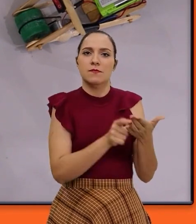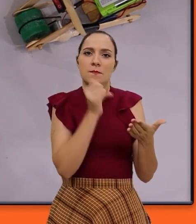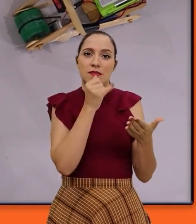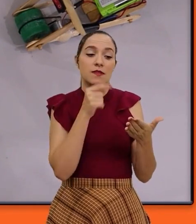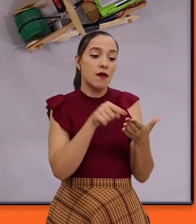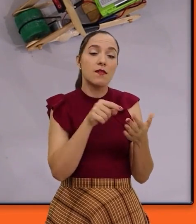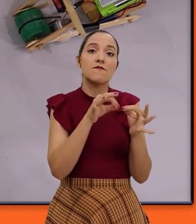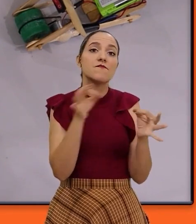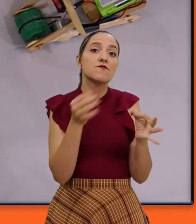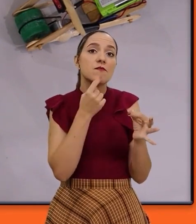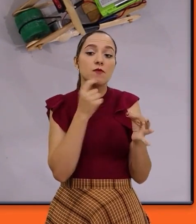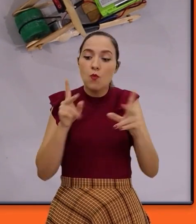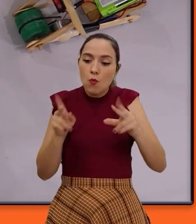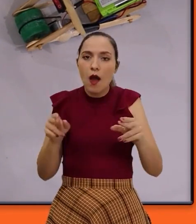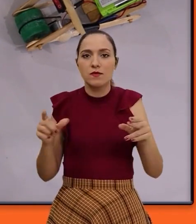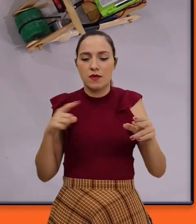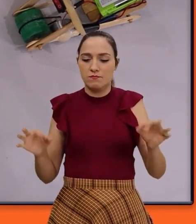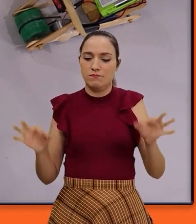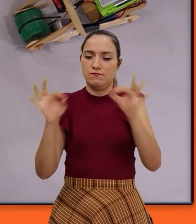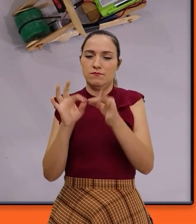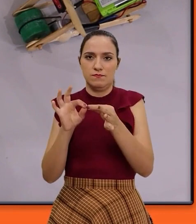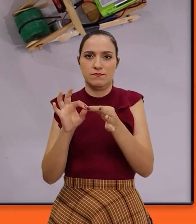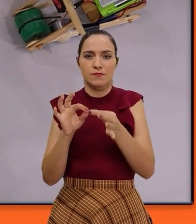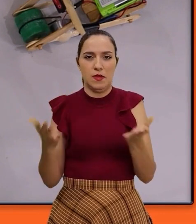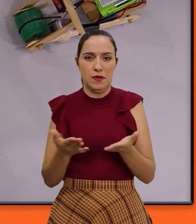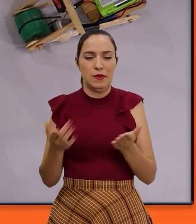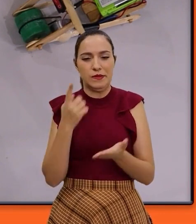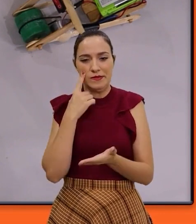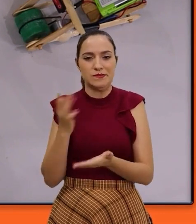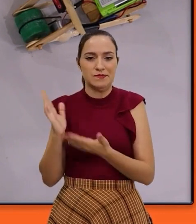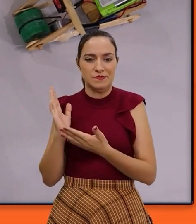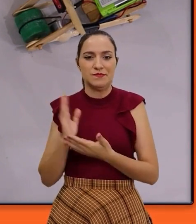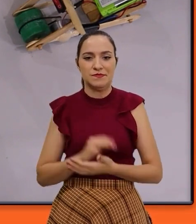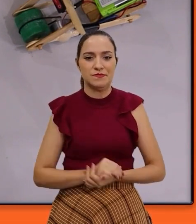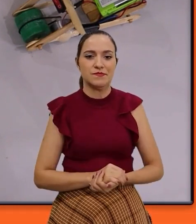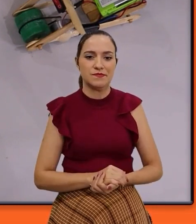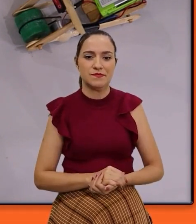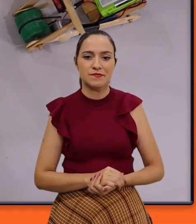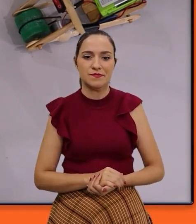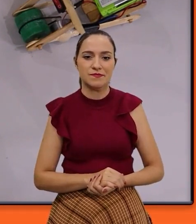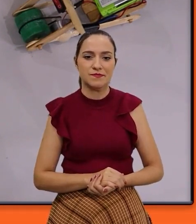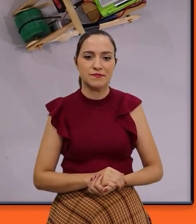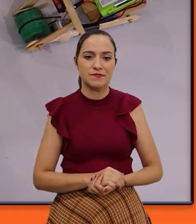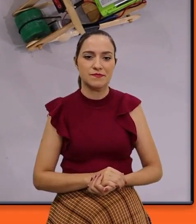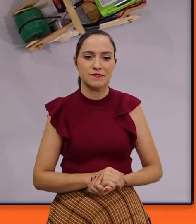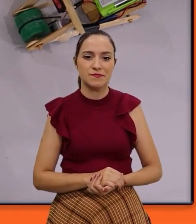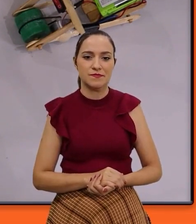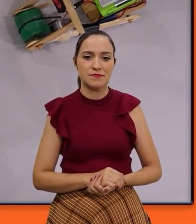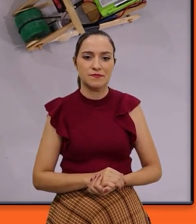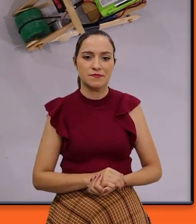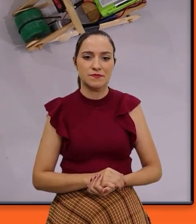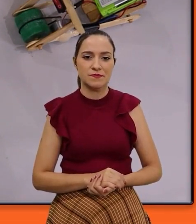vermelho da bateria. Então eu vou fazer essa ligação aqui.